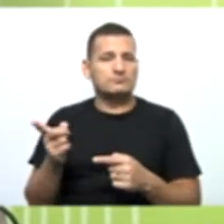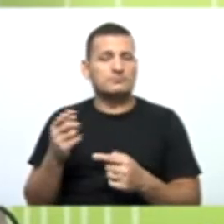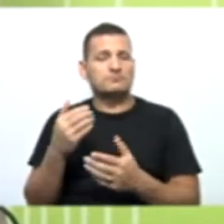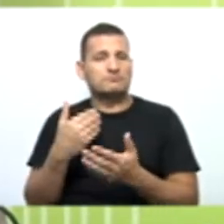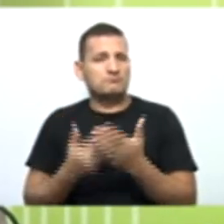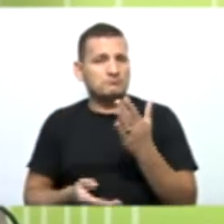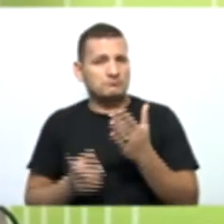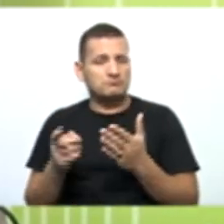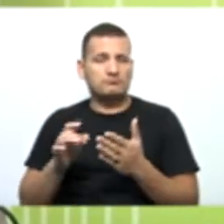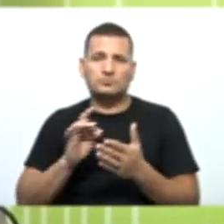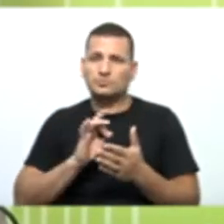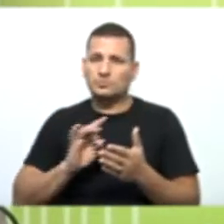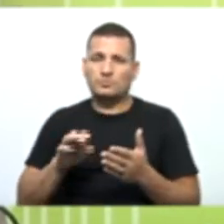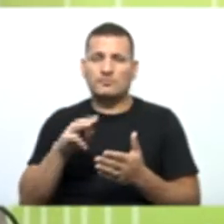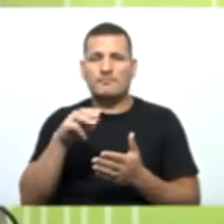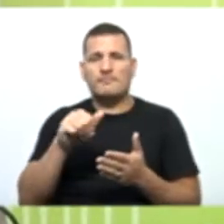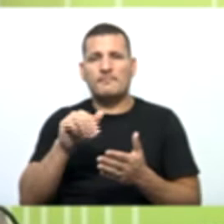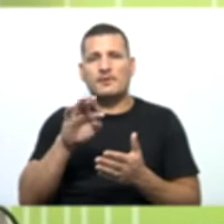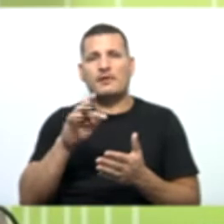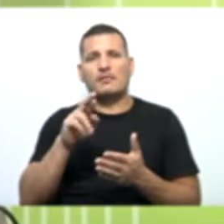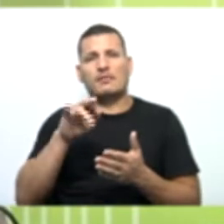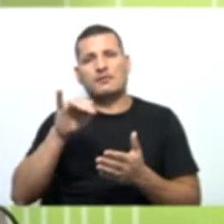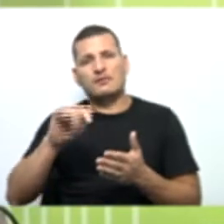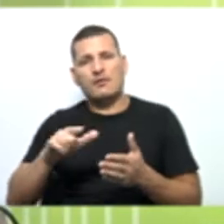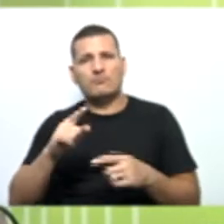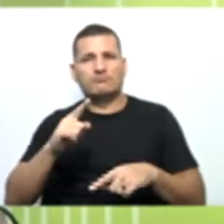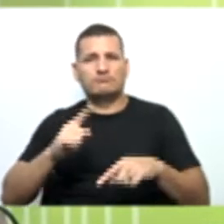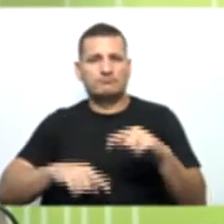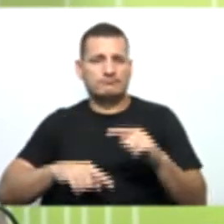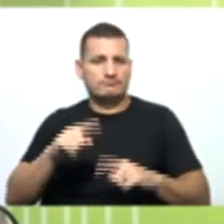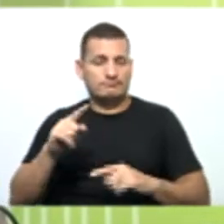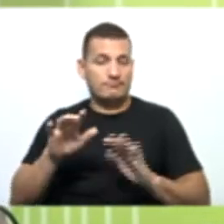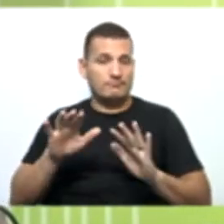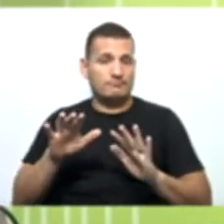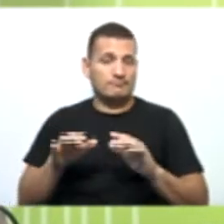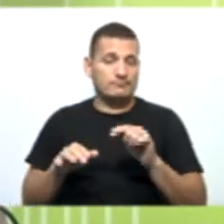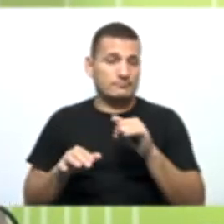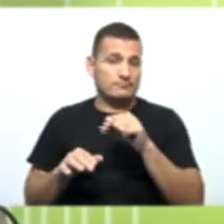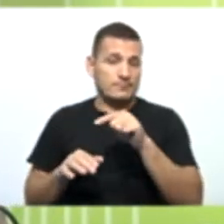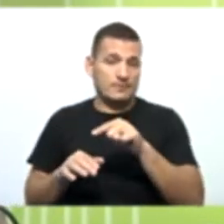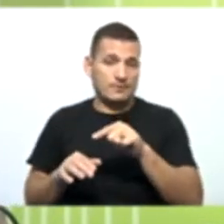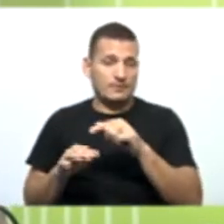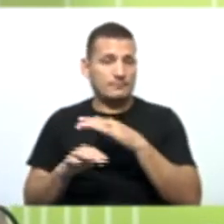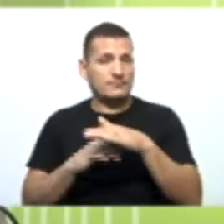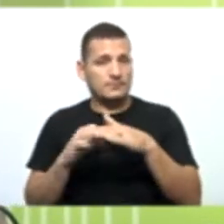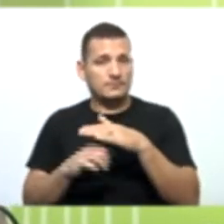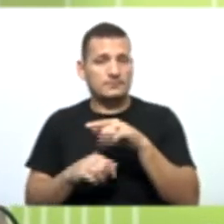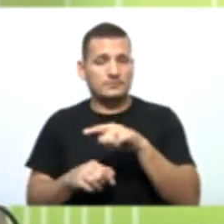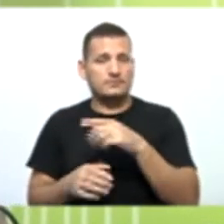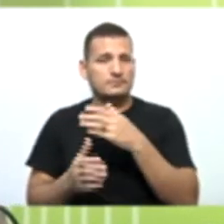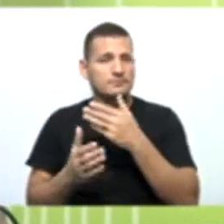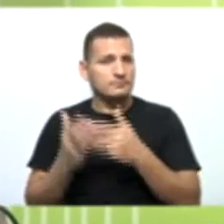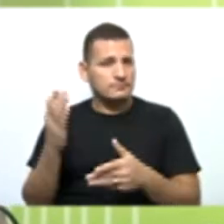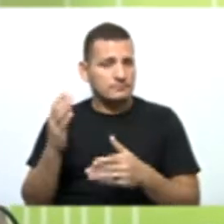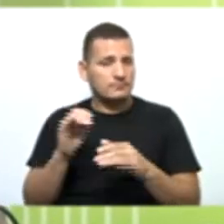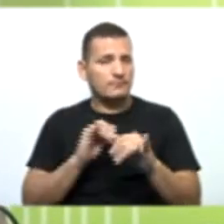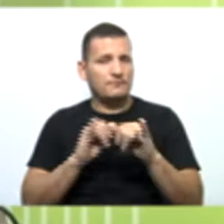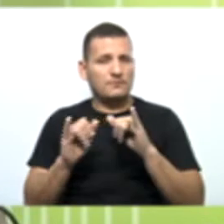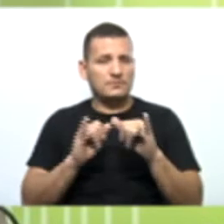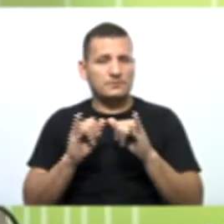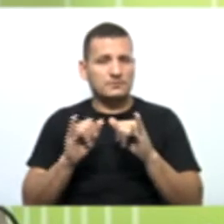bens materiais. Agora, se essa empresa, essa instituição, perder as